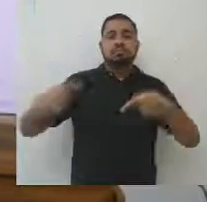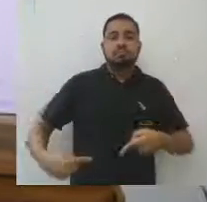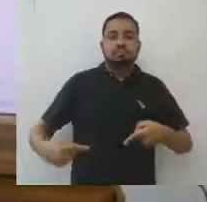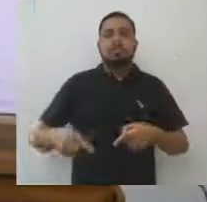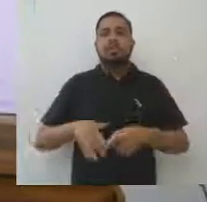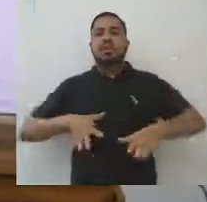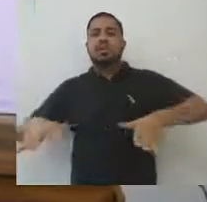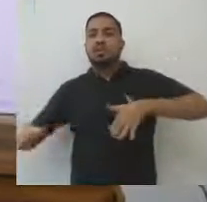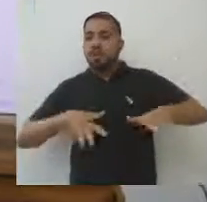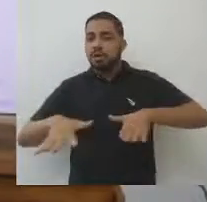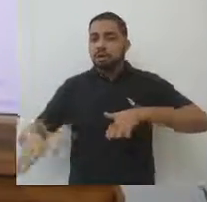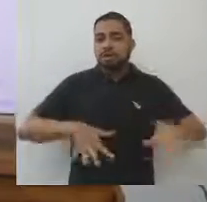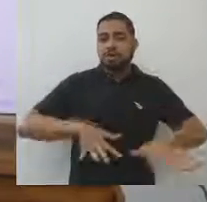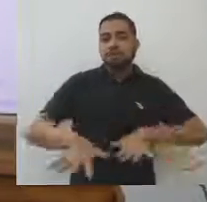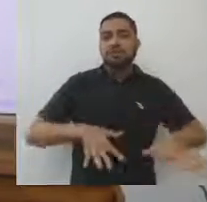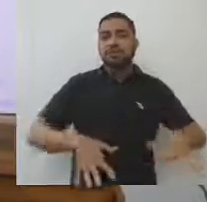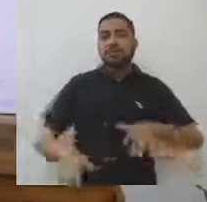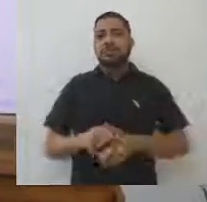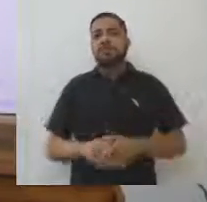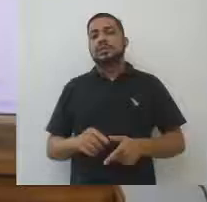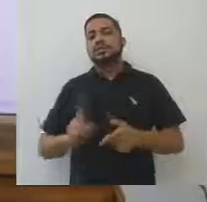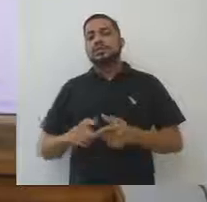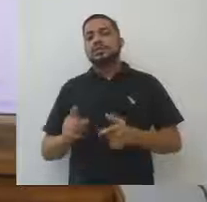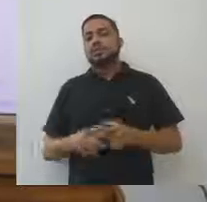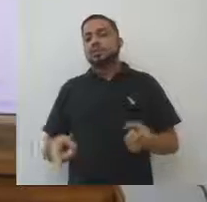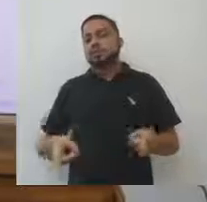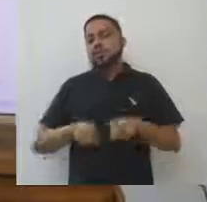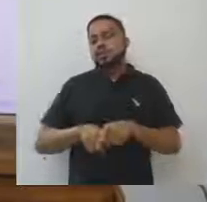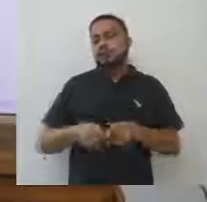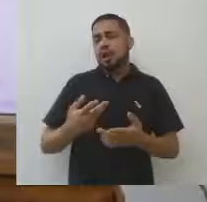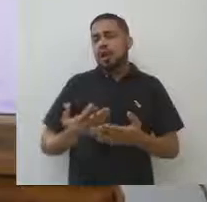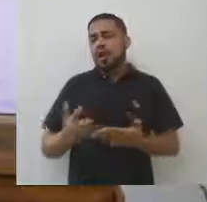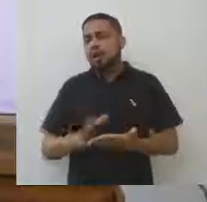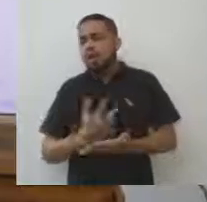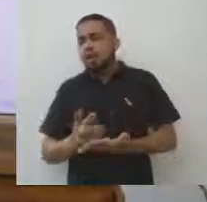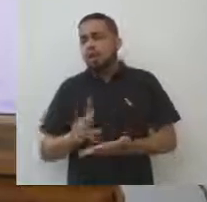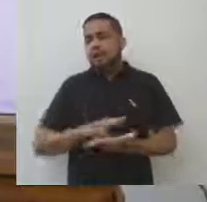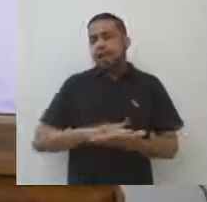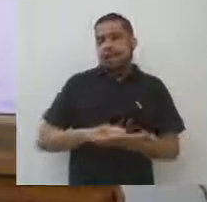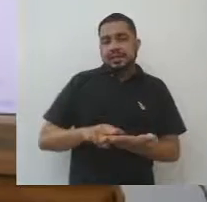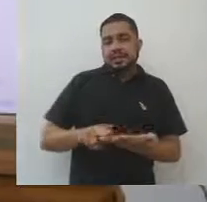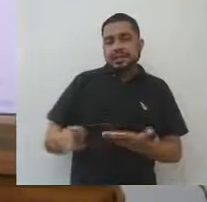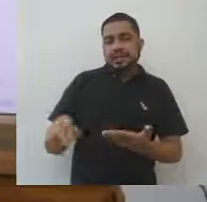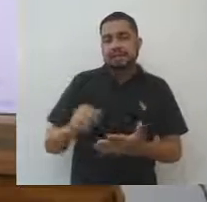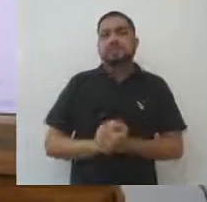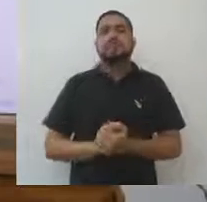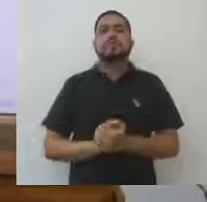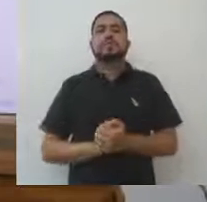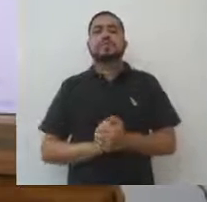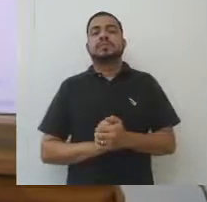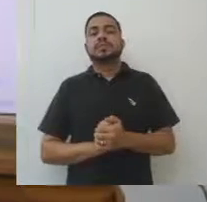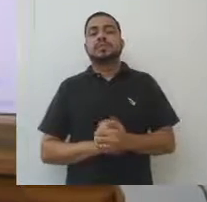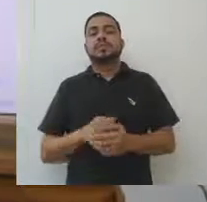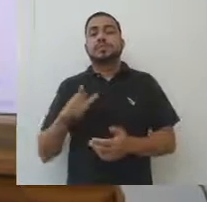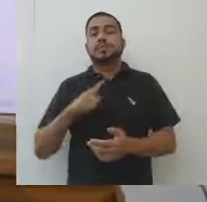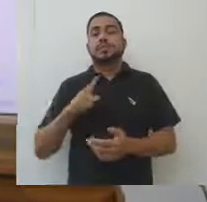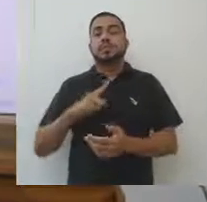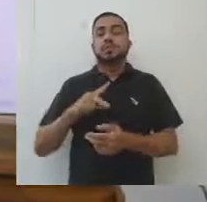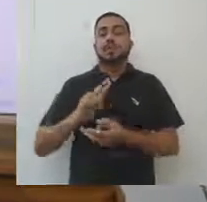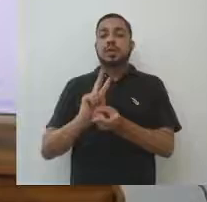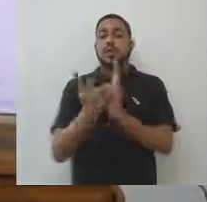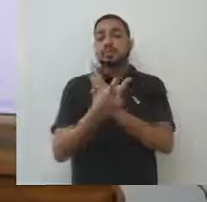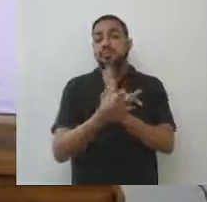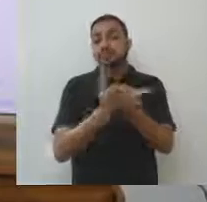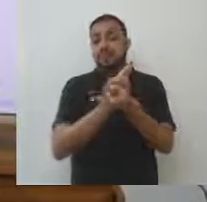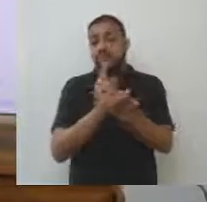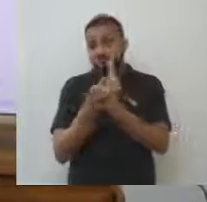hip hop para vocês, né? Da associação de alguns elementos do hip hop com a capoeira,